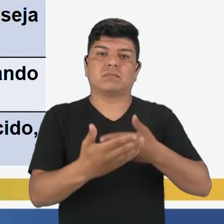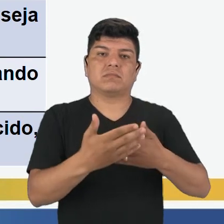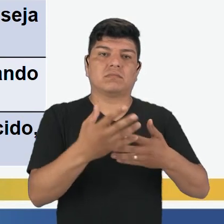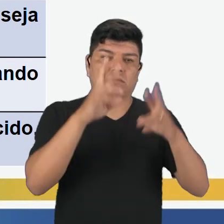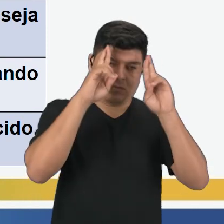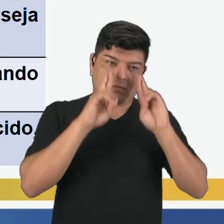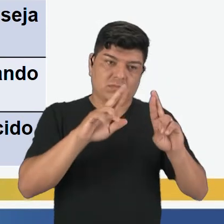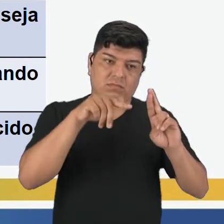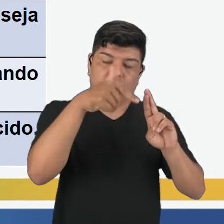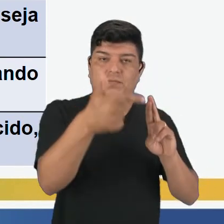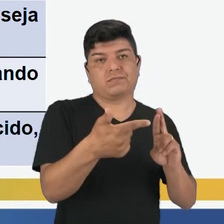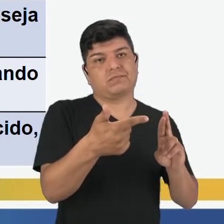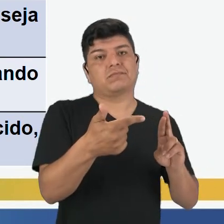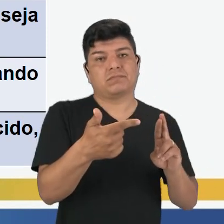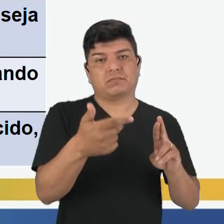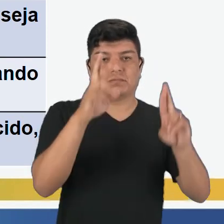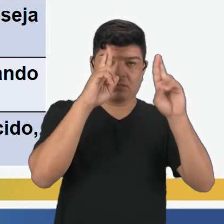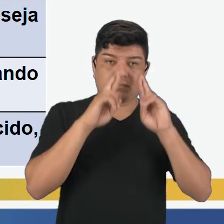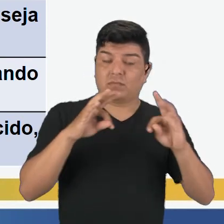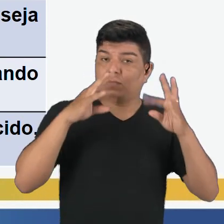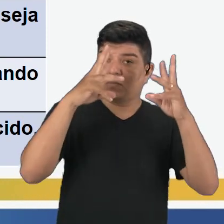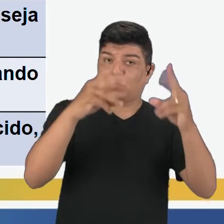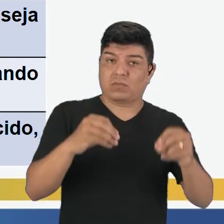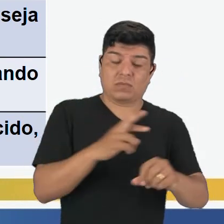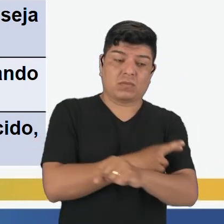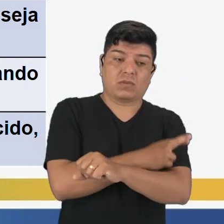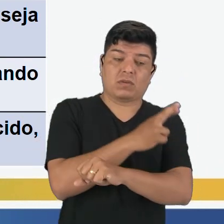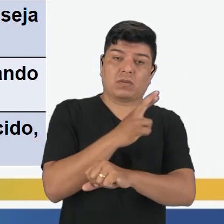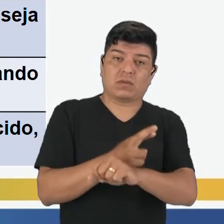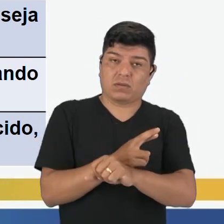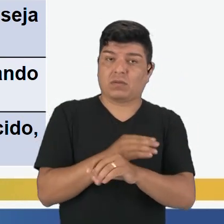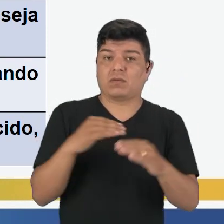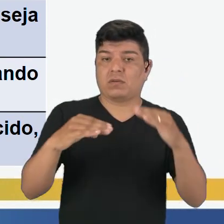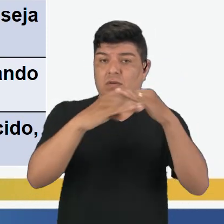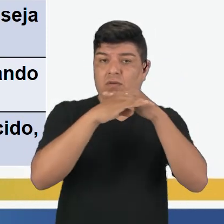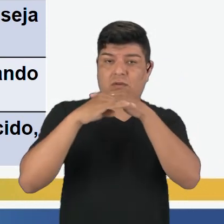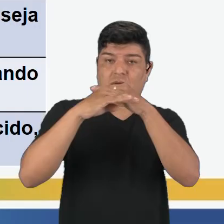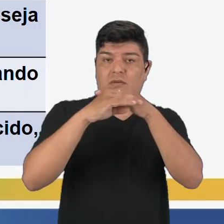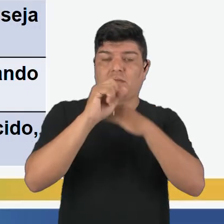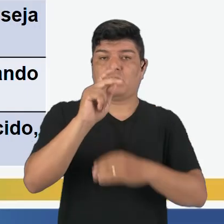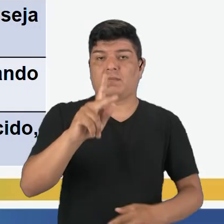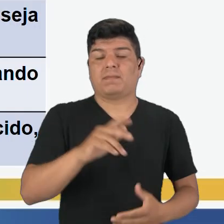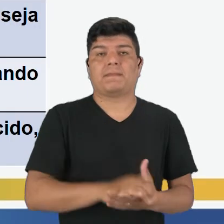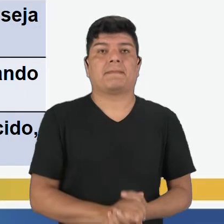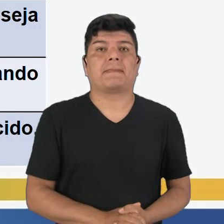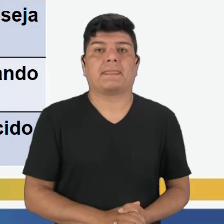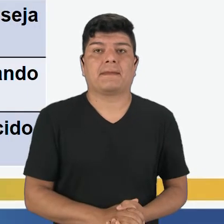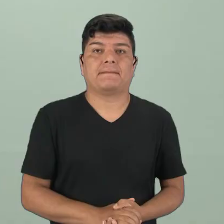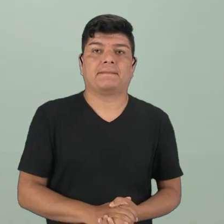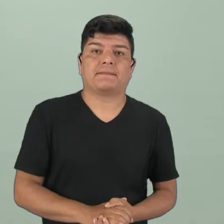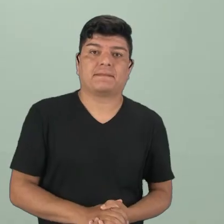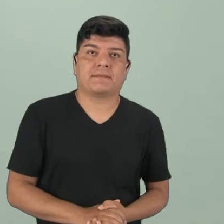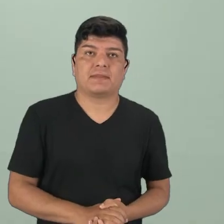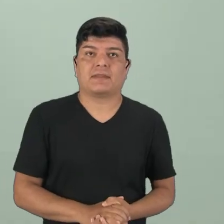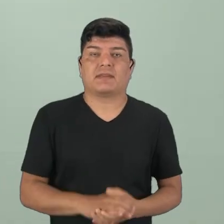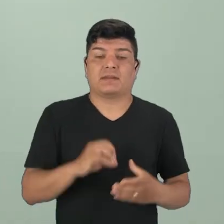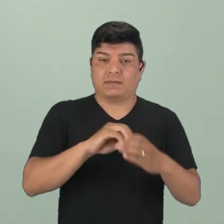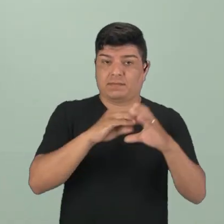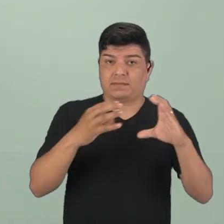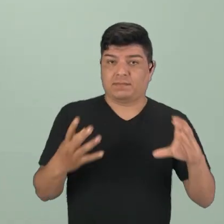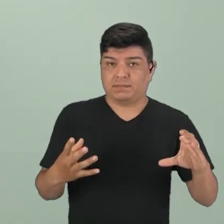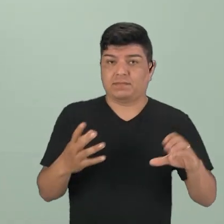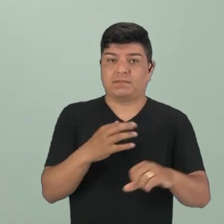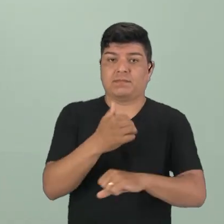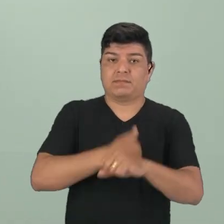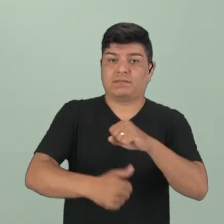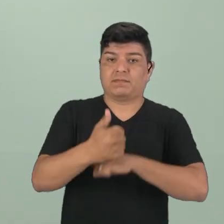não respeitando as outras. Ele respeita todas as religiões de igual maneira. Então, essas são as características de